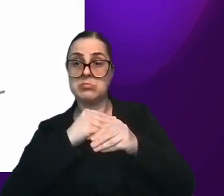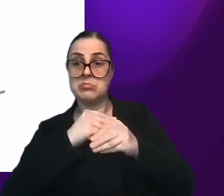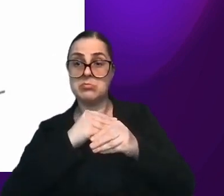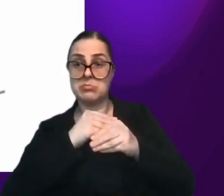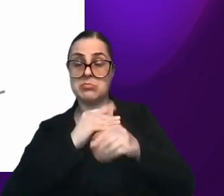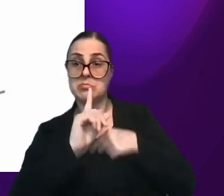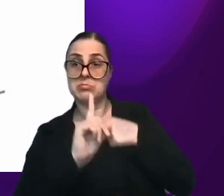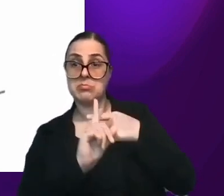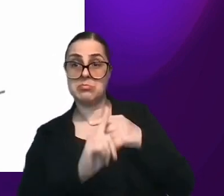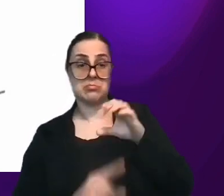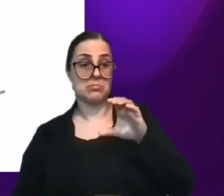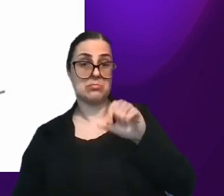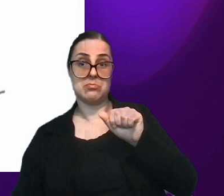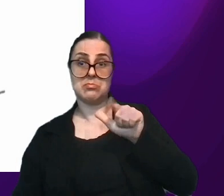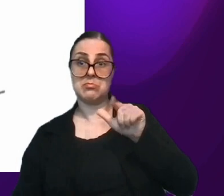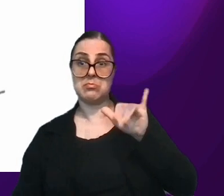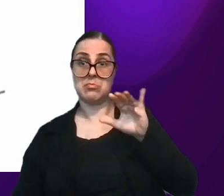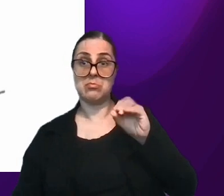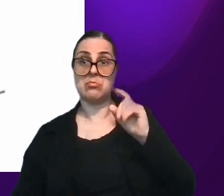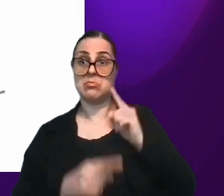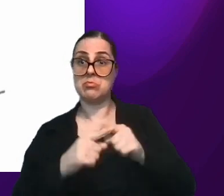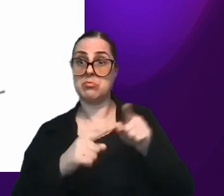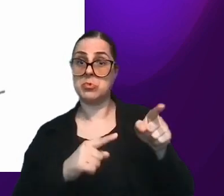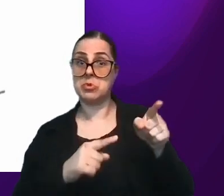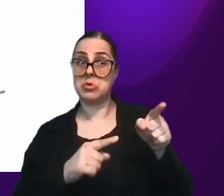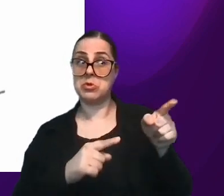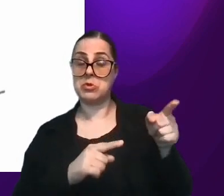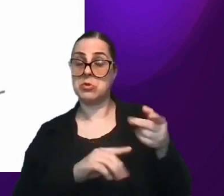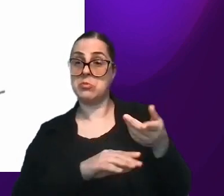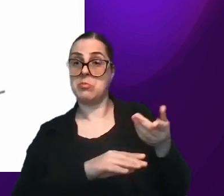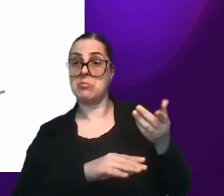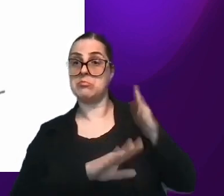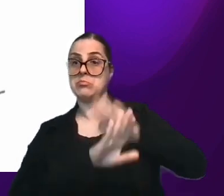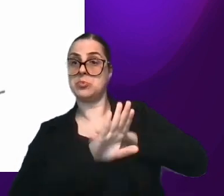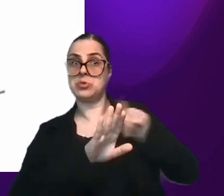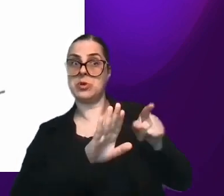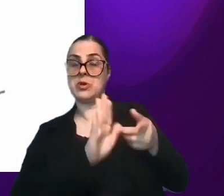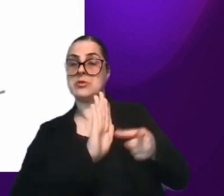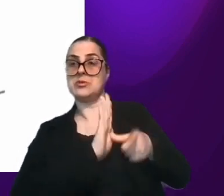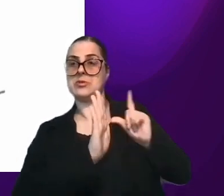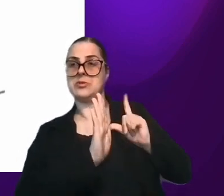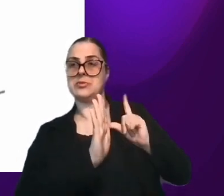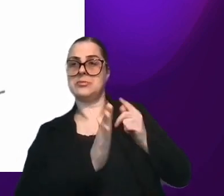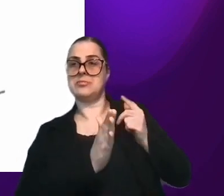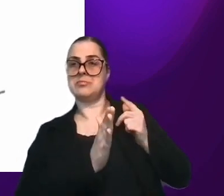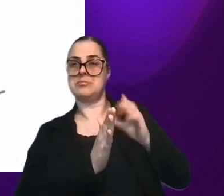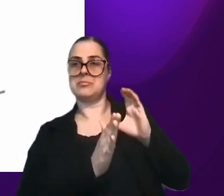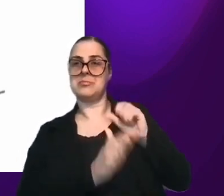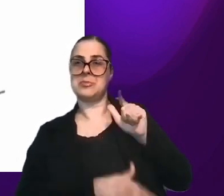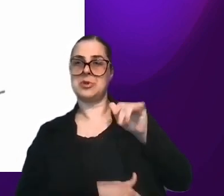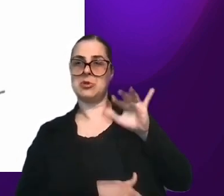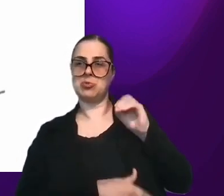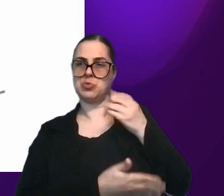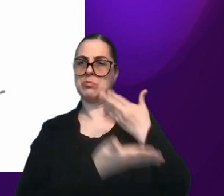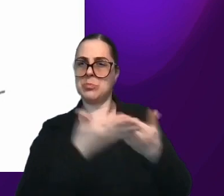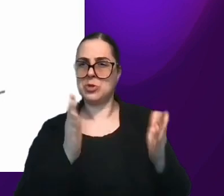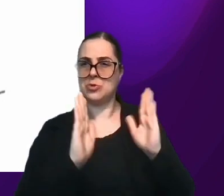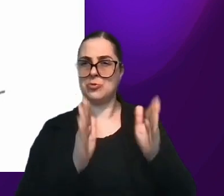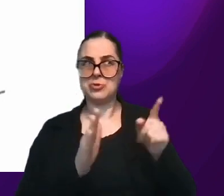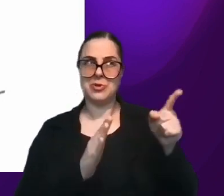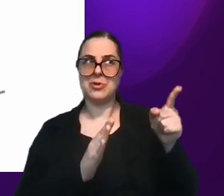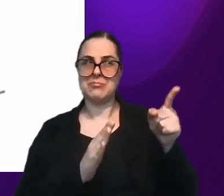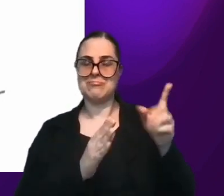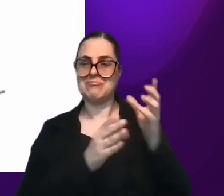cálcio calculadamente perdido. Se o paciente tem um déficit de cálcio prévio, ele não vai resolver isso. Mesmo que você reponha